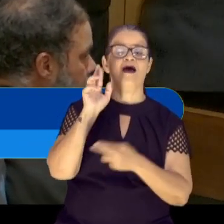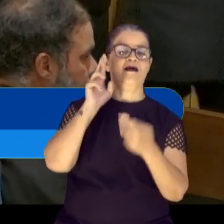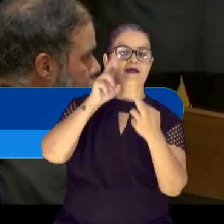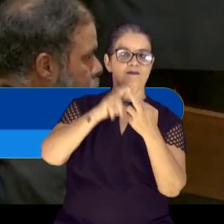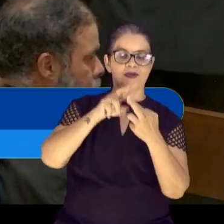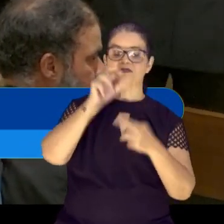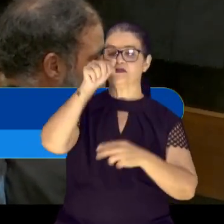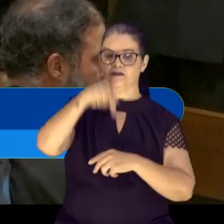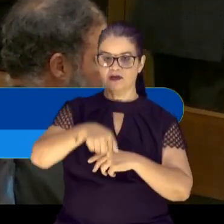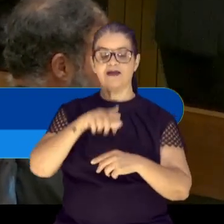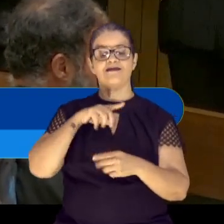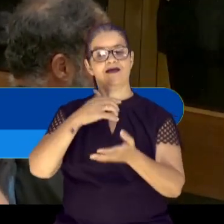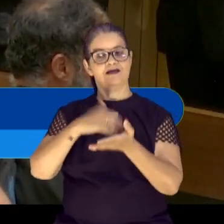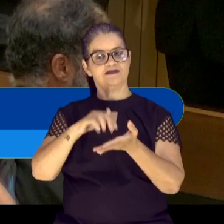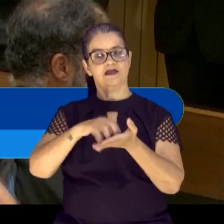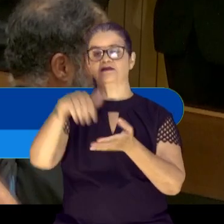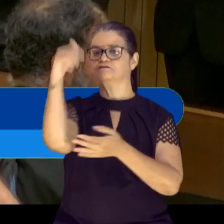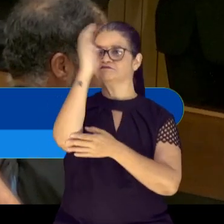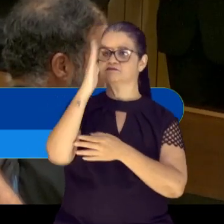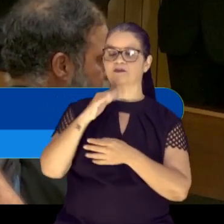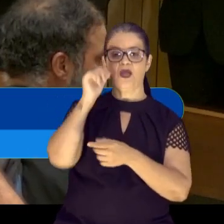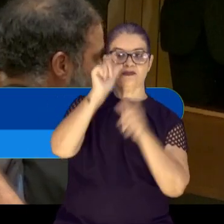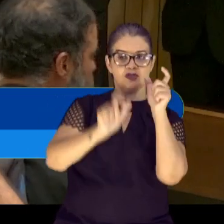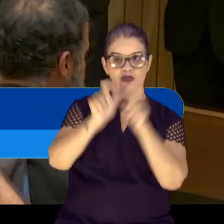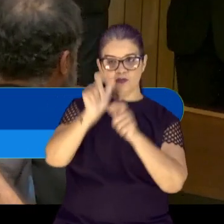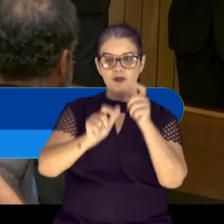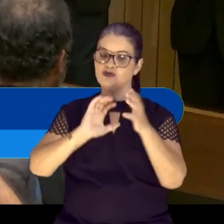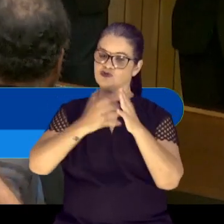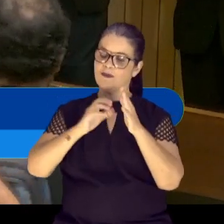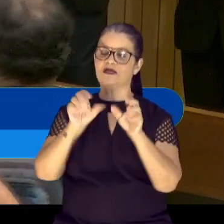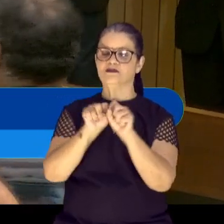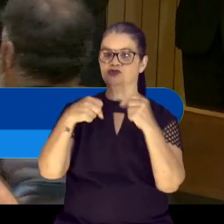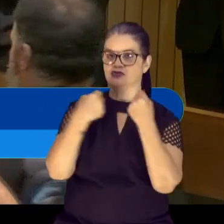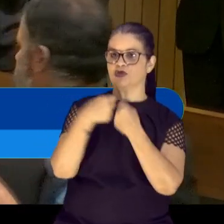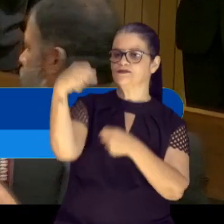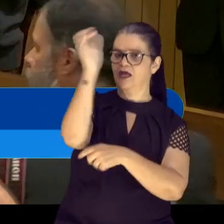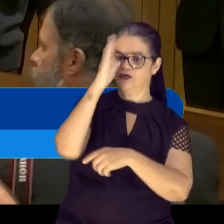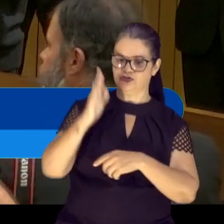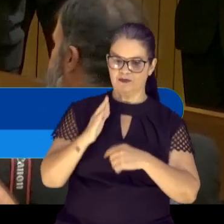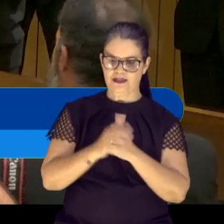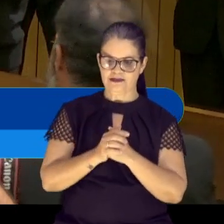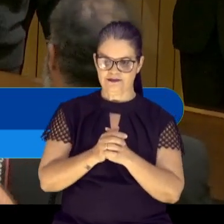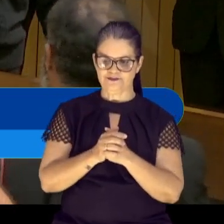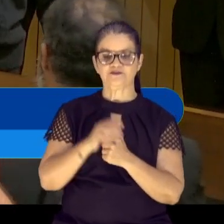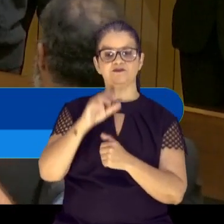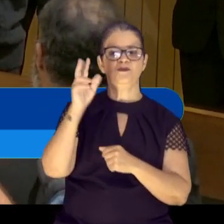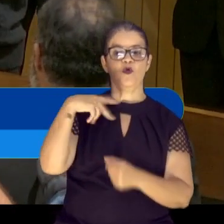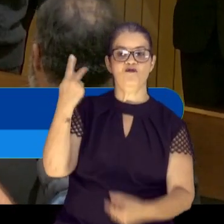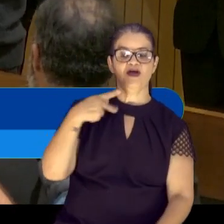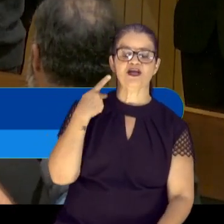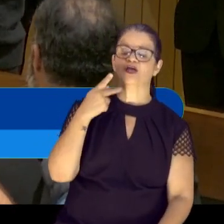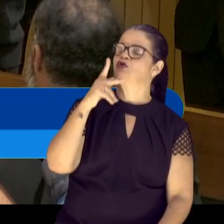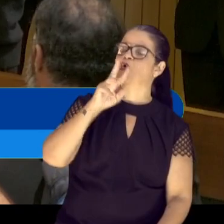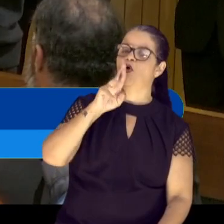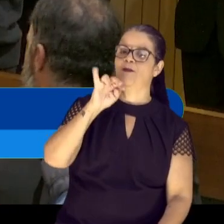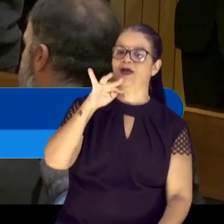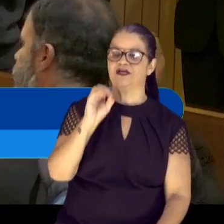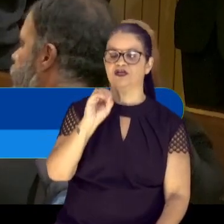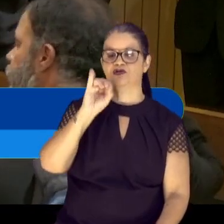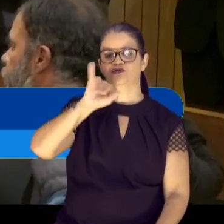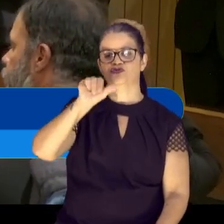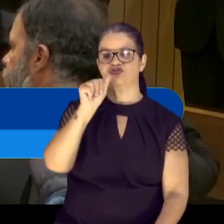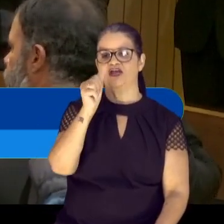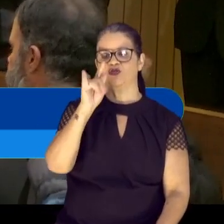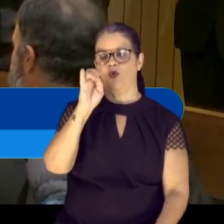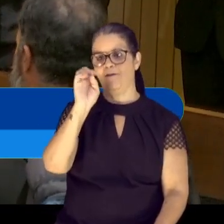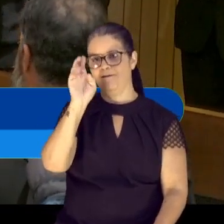representando a Secretaria Nacional de Mulheres do Partido Socialista Brasileiro. O vereador Romerinho Jatobá, em nome dele,